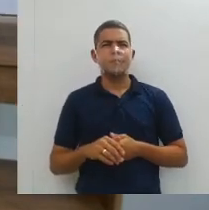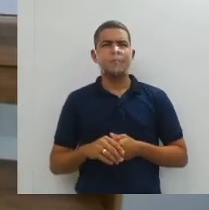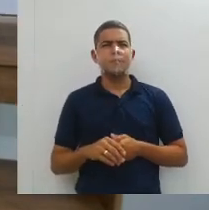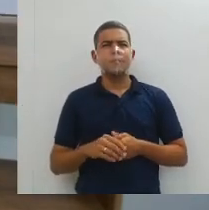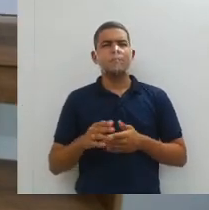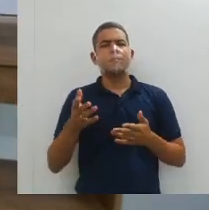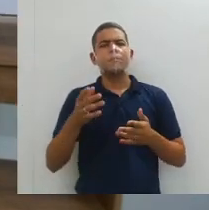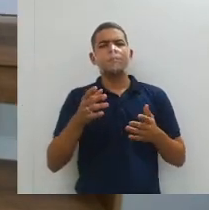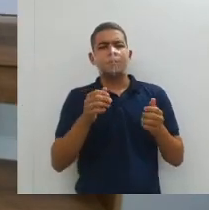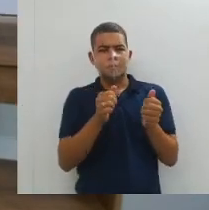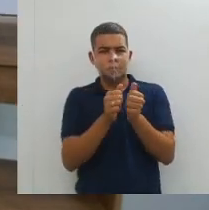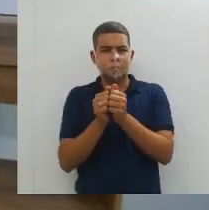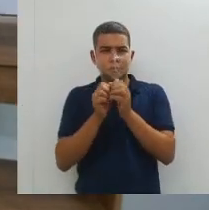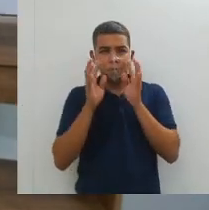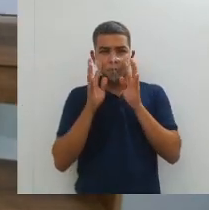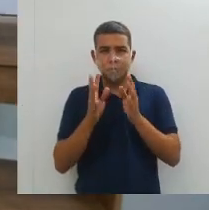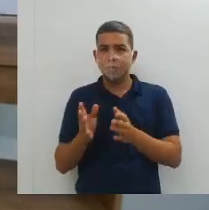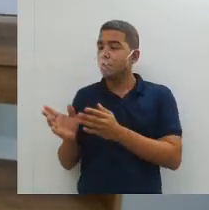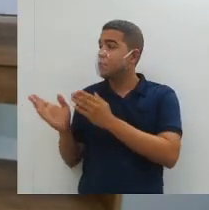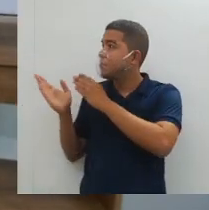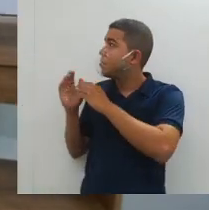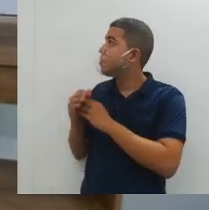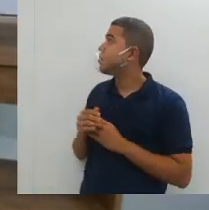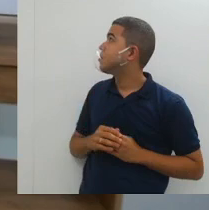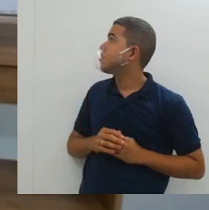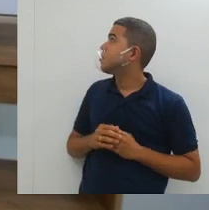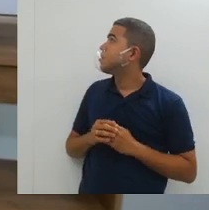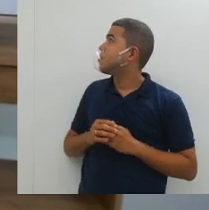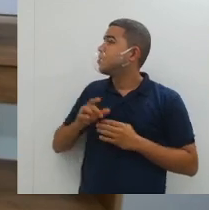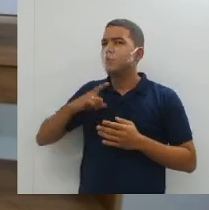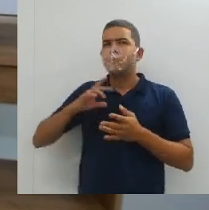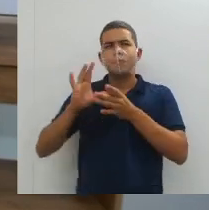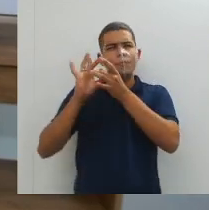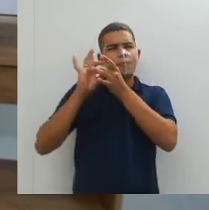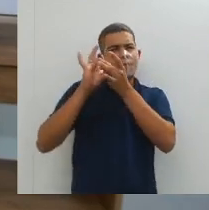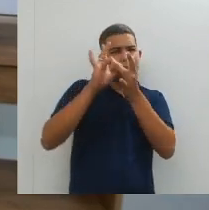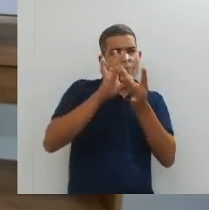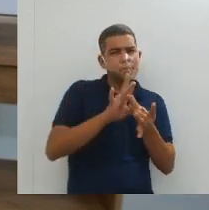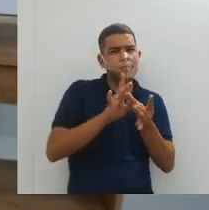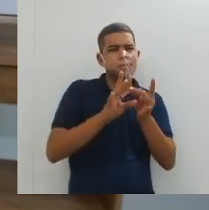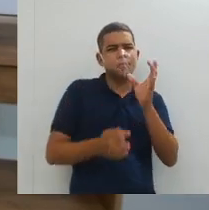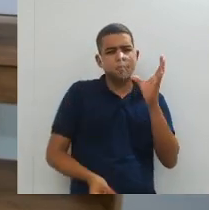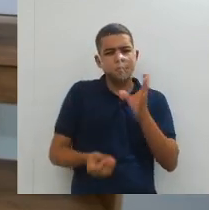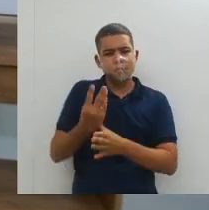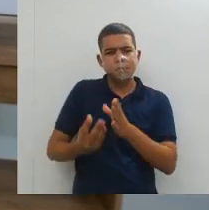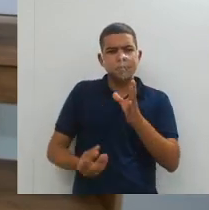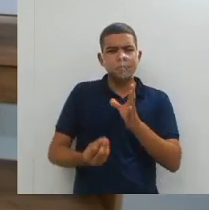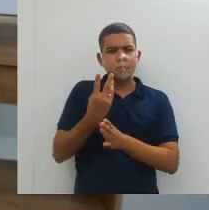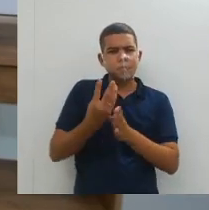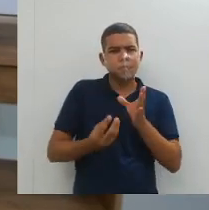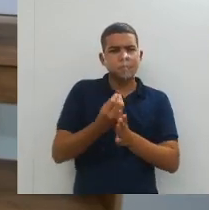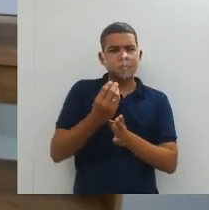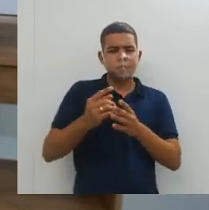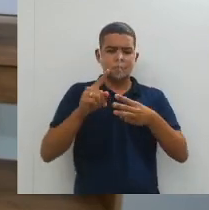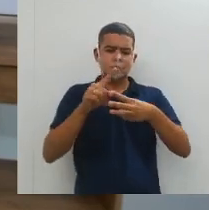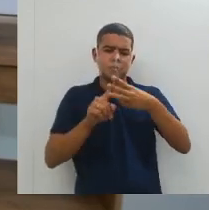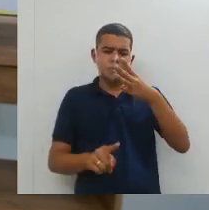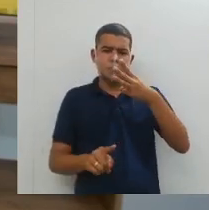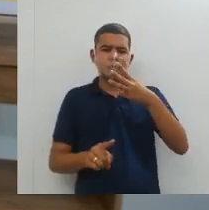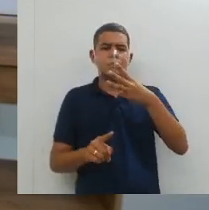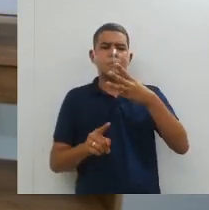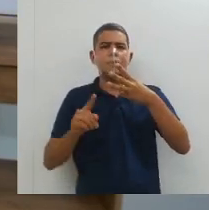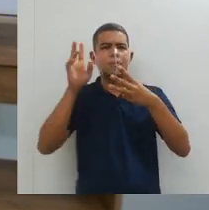Acompanhe aqui na sua tela o contexto de surgimento desses 3